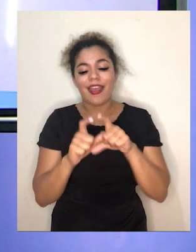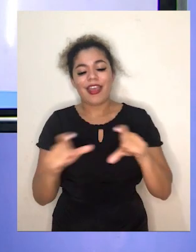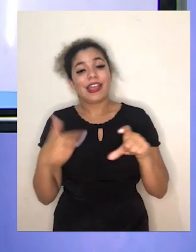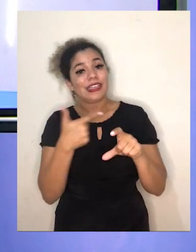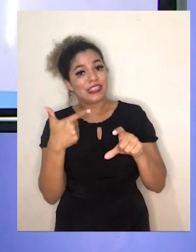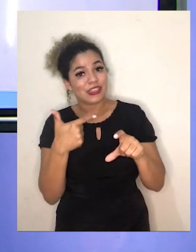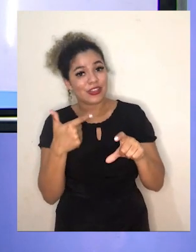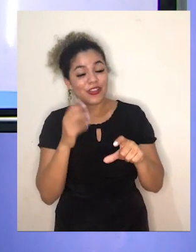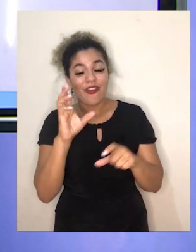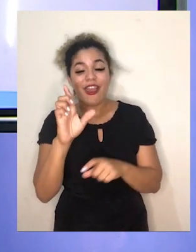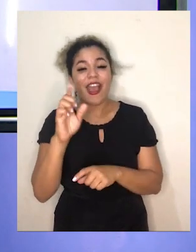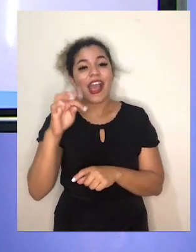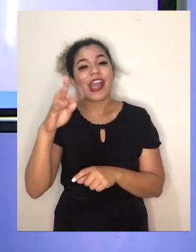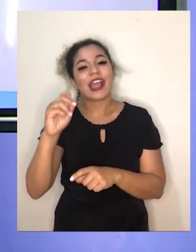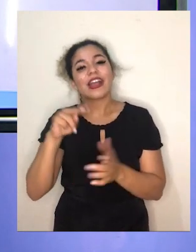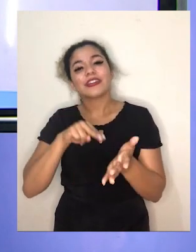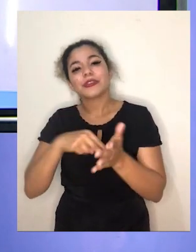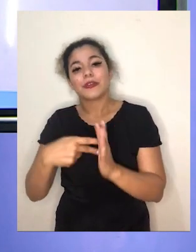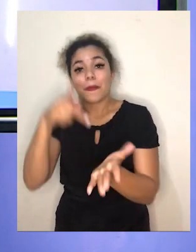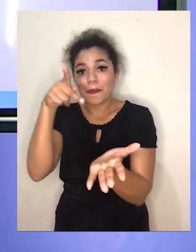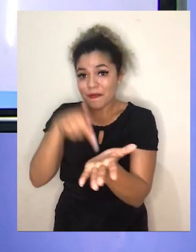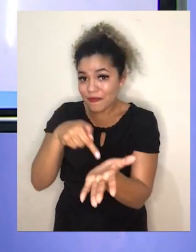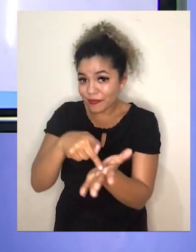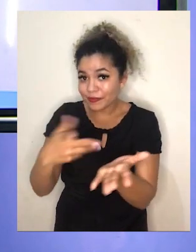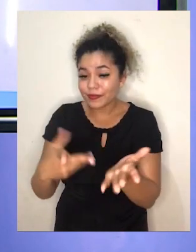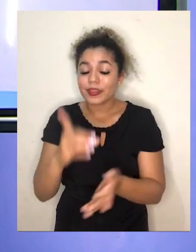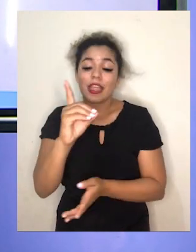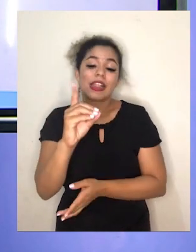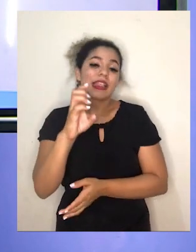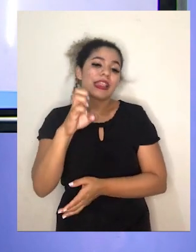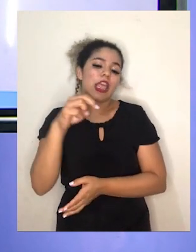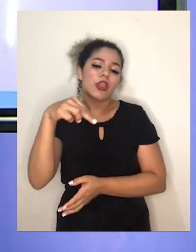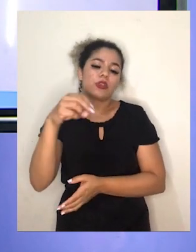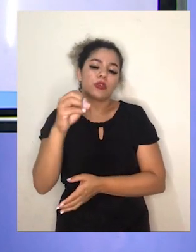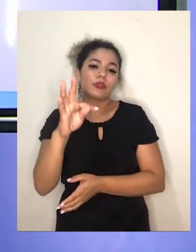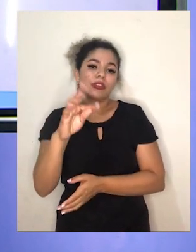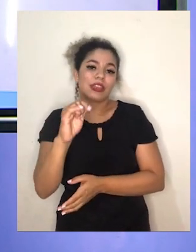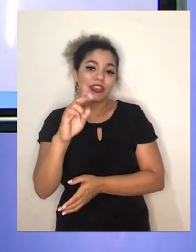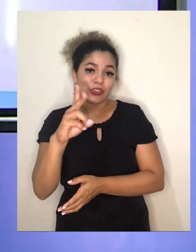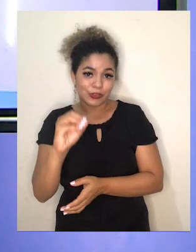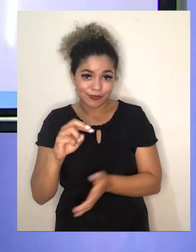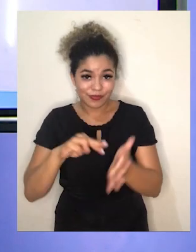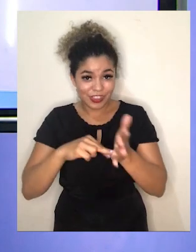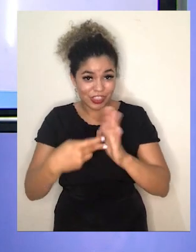palavra galho está no seu sentido denotativo, no seu sentido real.